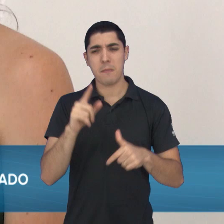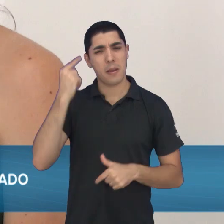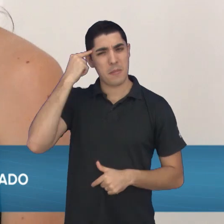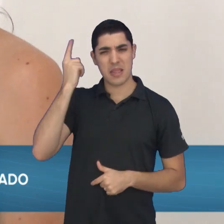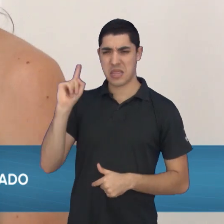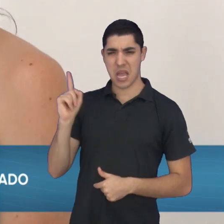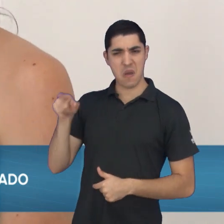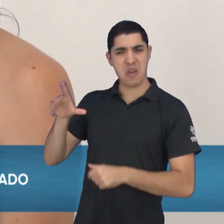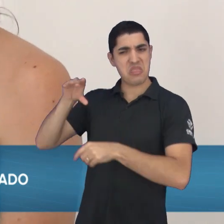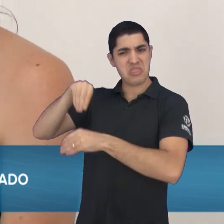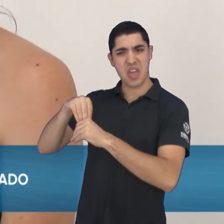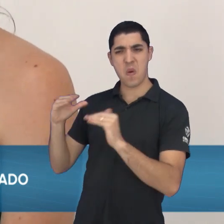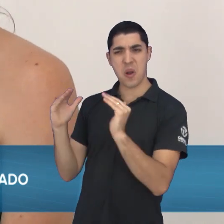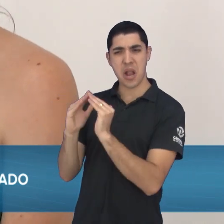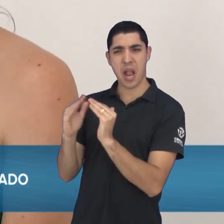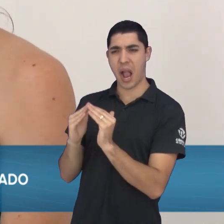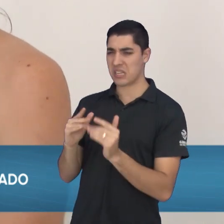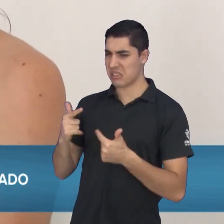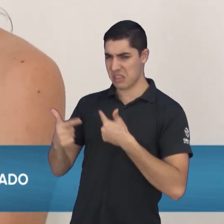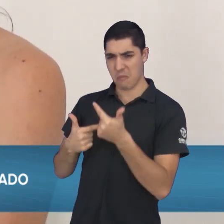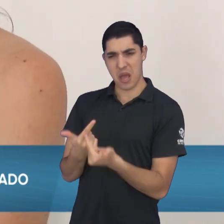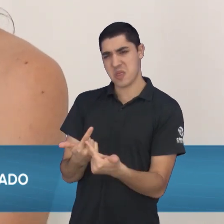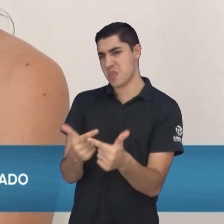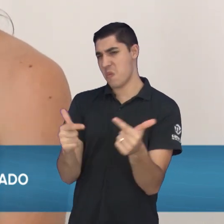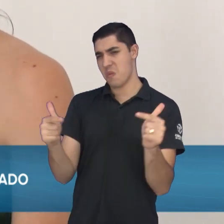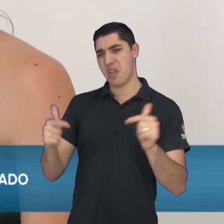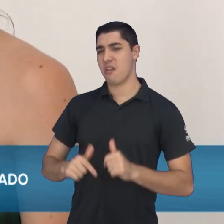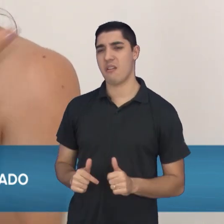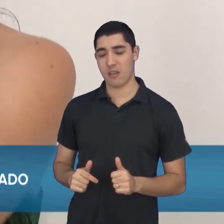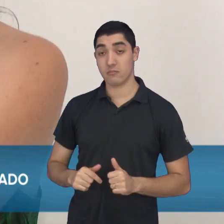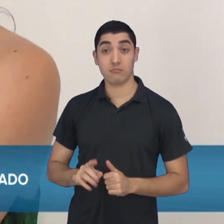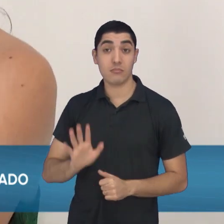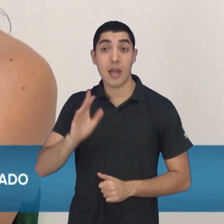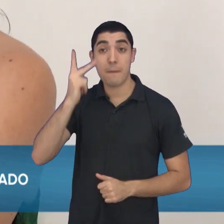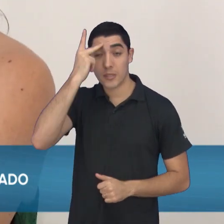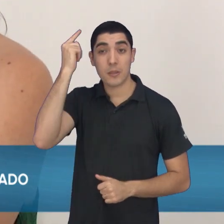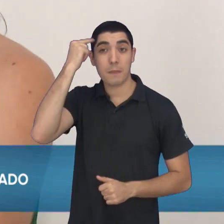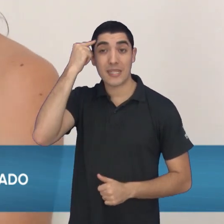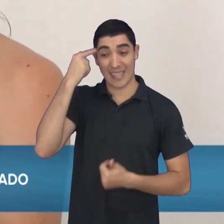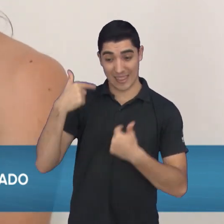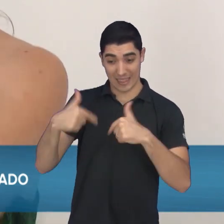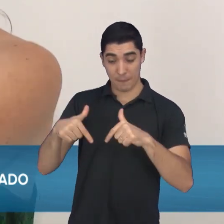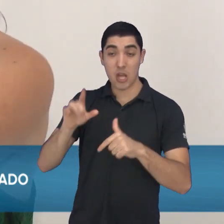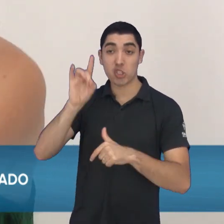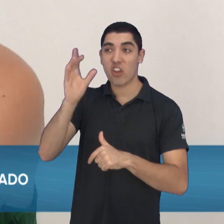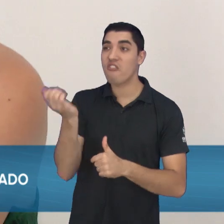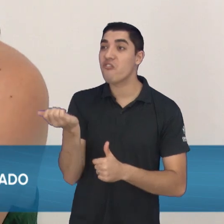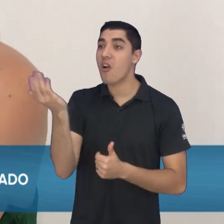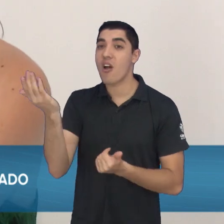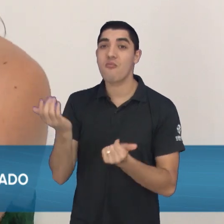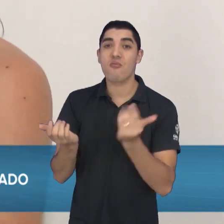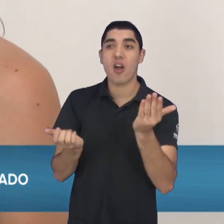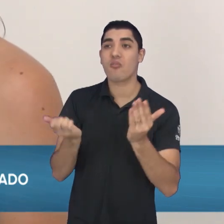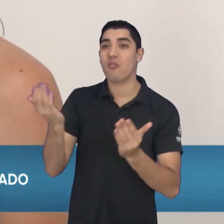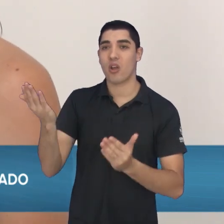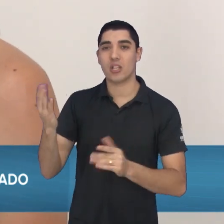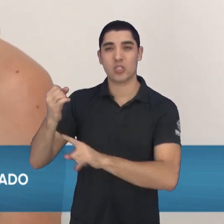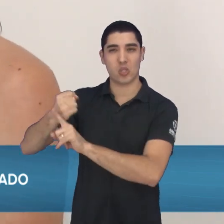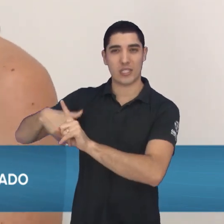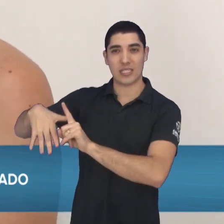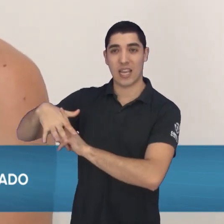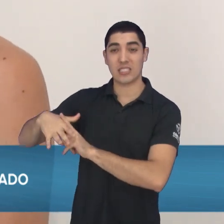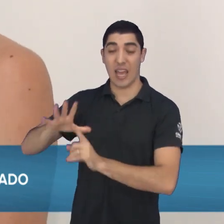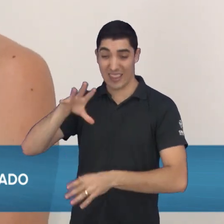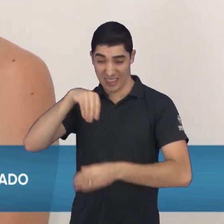tá em casa. Então a gente tem uma dimensão de que o trabalho, ele é aquilo que às vezes está para fora, né? Ele é para a sociedade. E dentro de